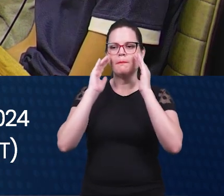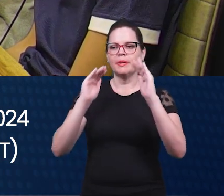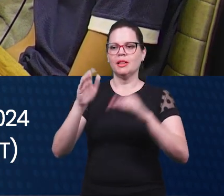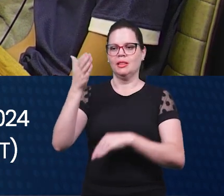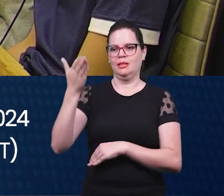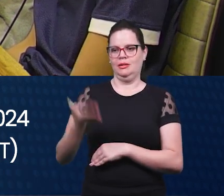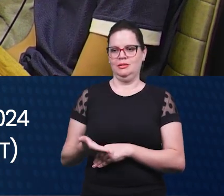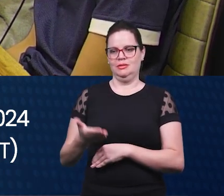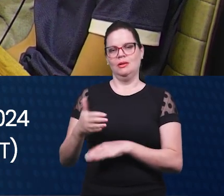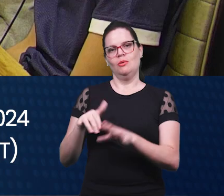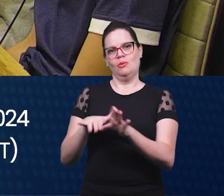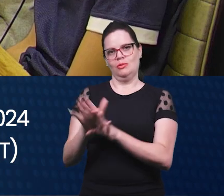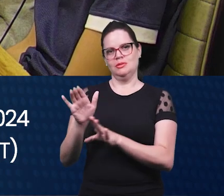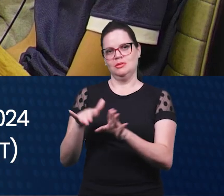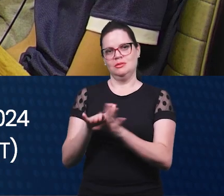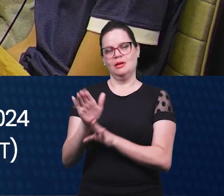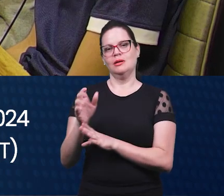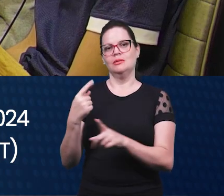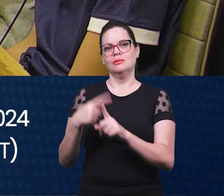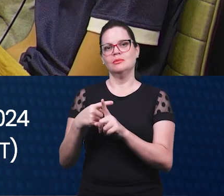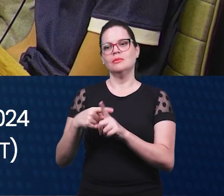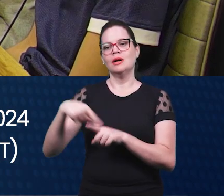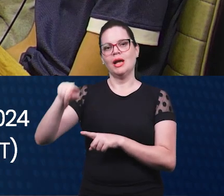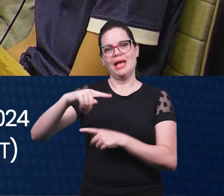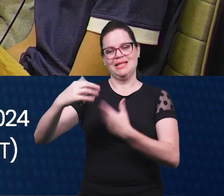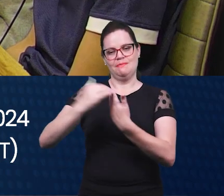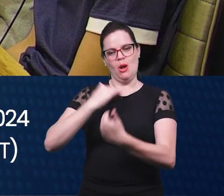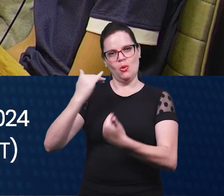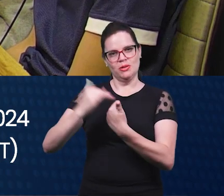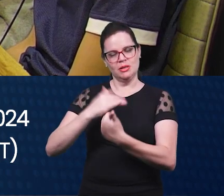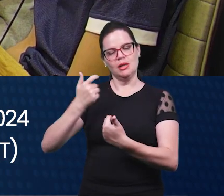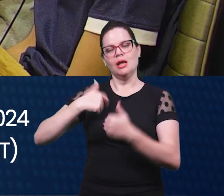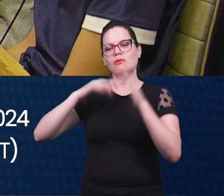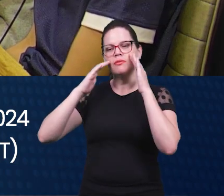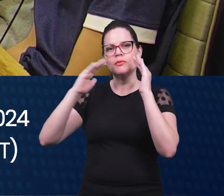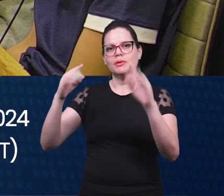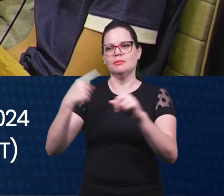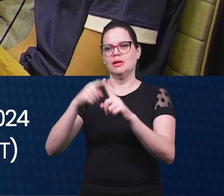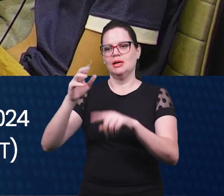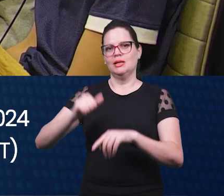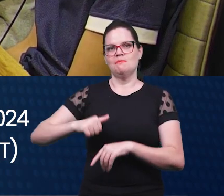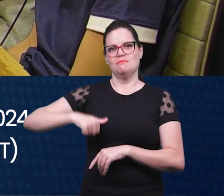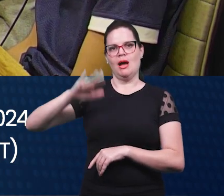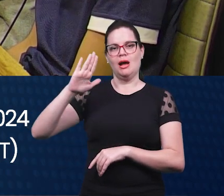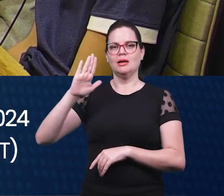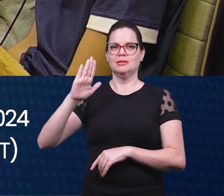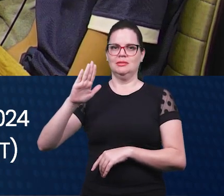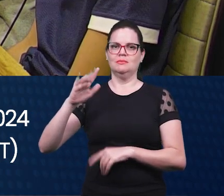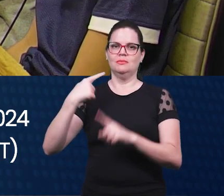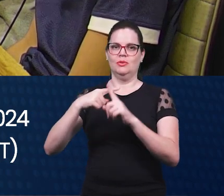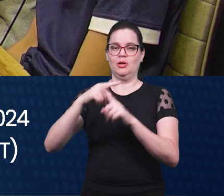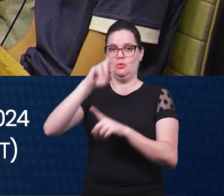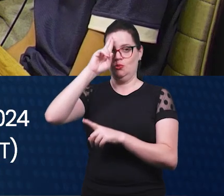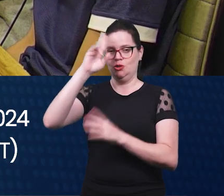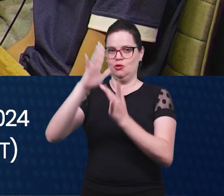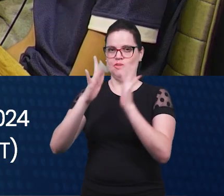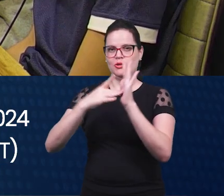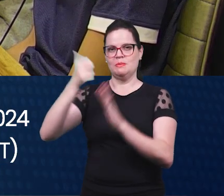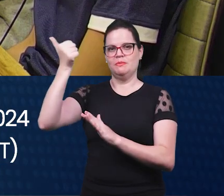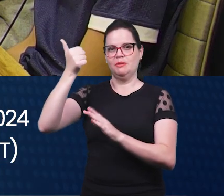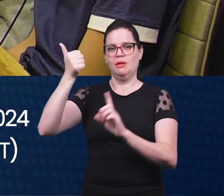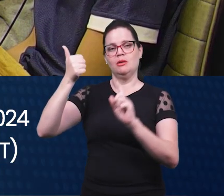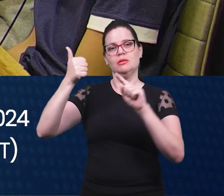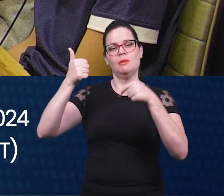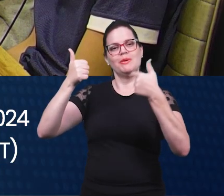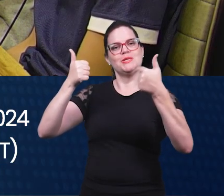Porque eles são a maior autoridade que eu tenho na minha vida, depois de Jesus, né? Que seria que guia o meu caminho.